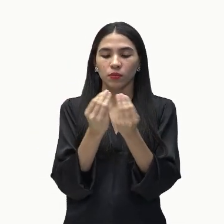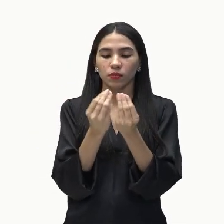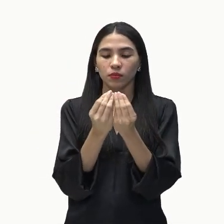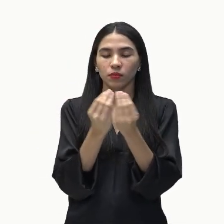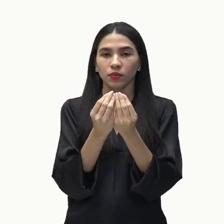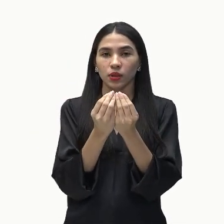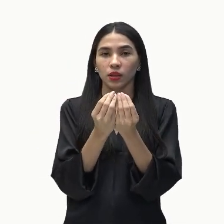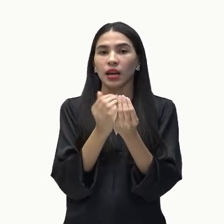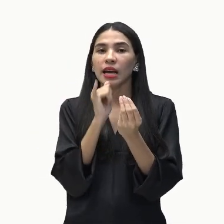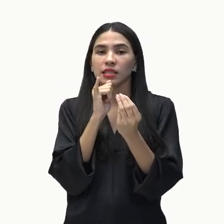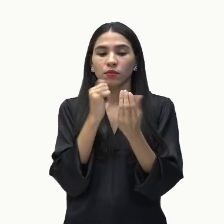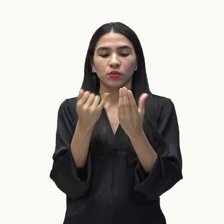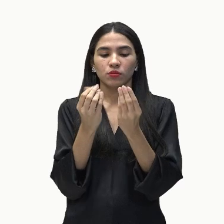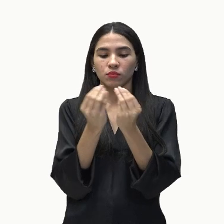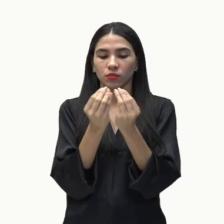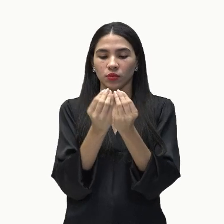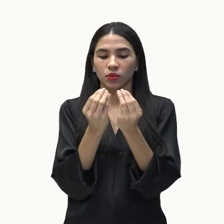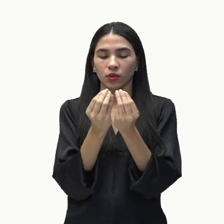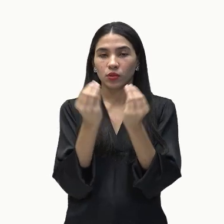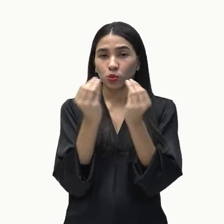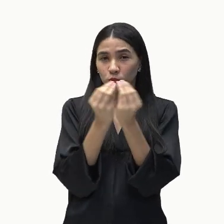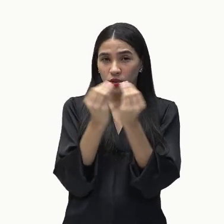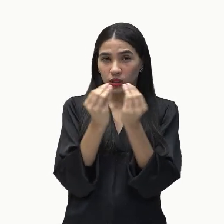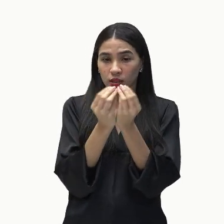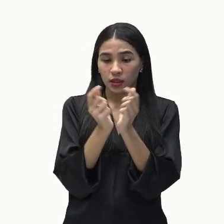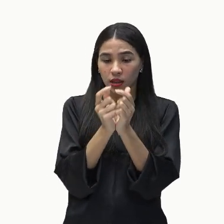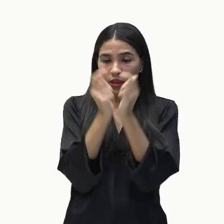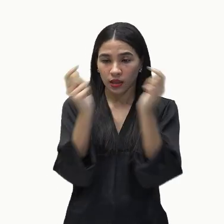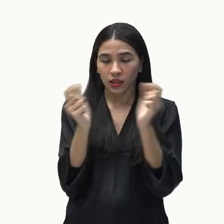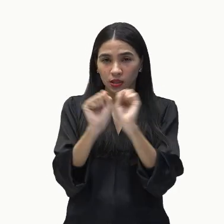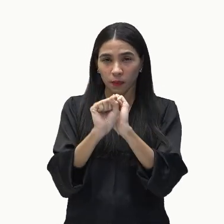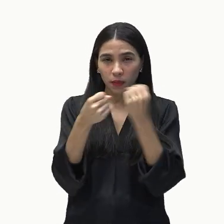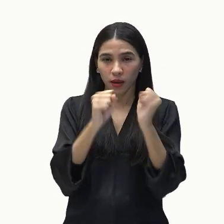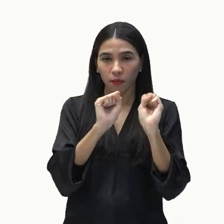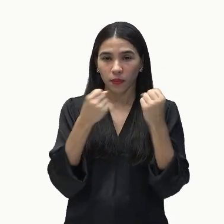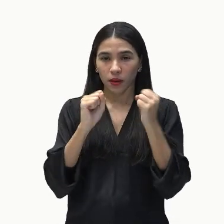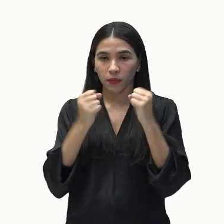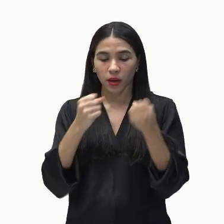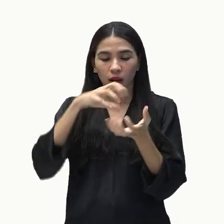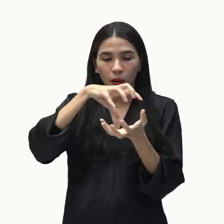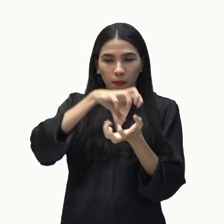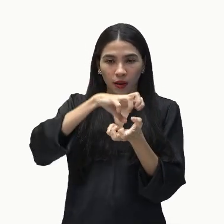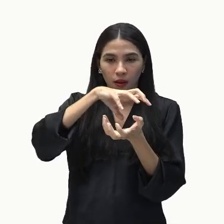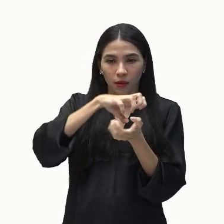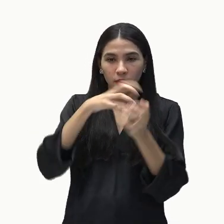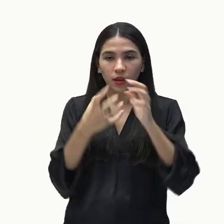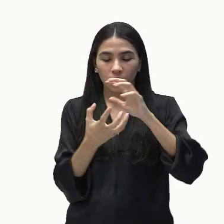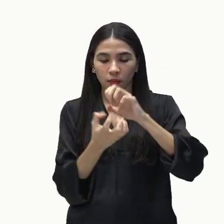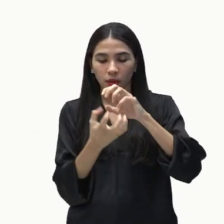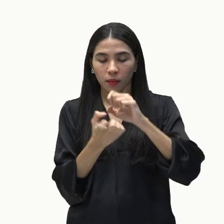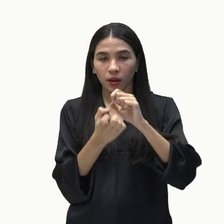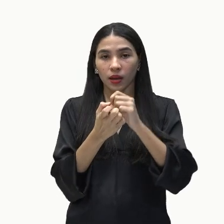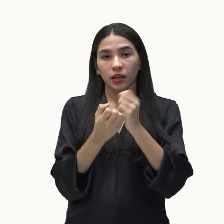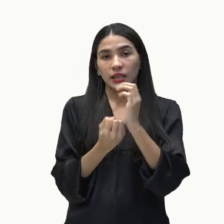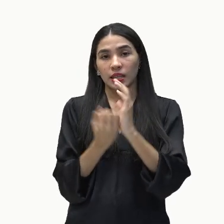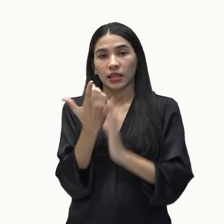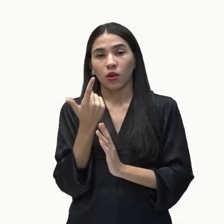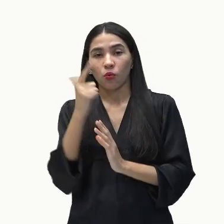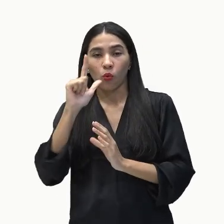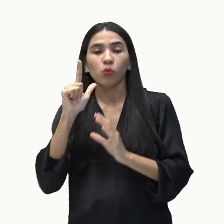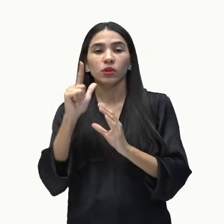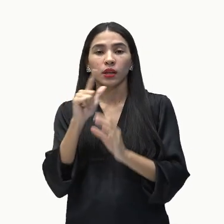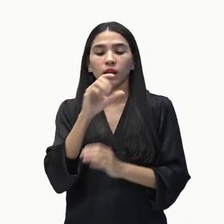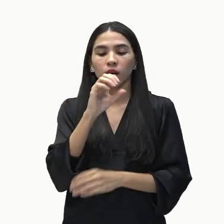extremamente grandes e complexas, quer dizer que elas serão quebradas para se transformarem em moléculas mais simples. E